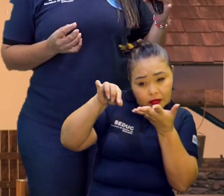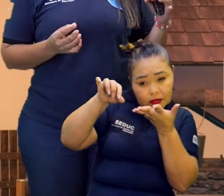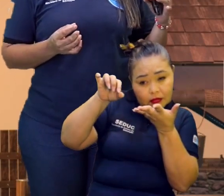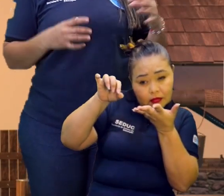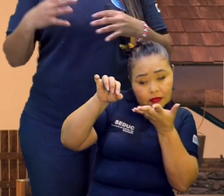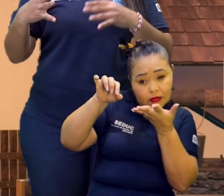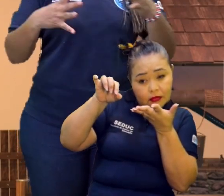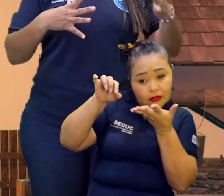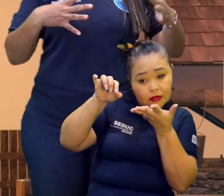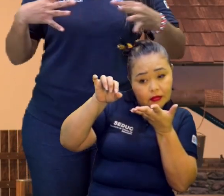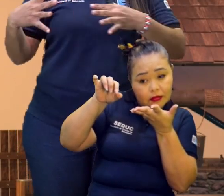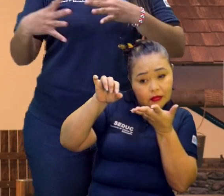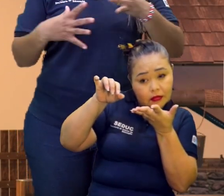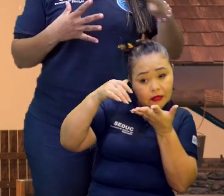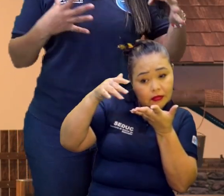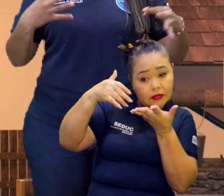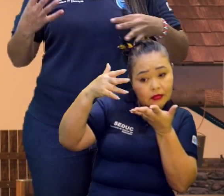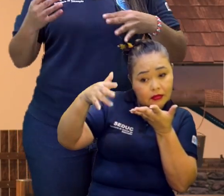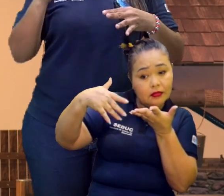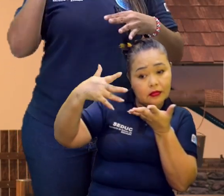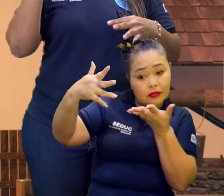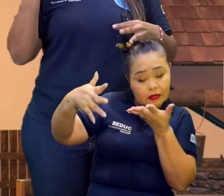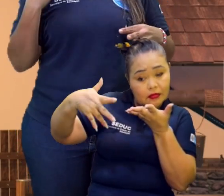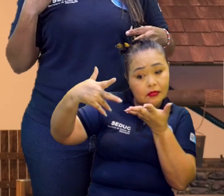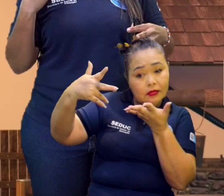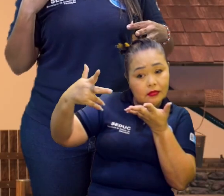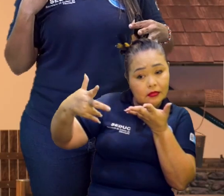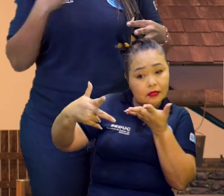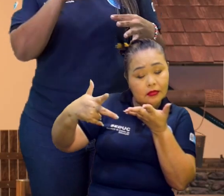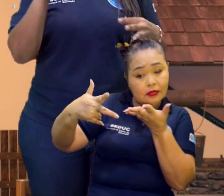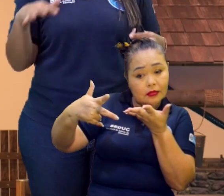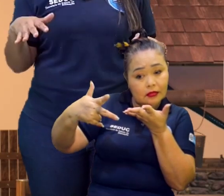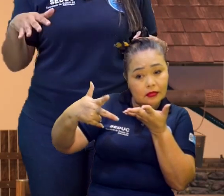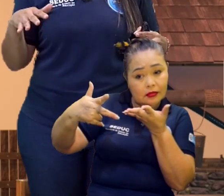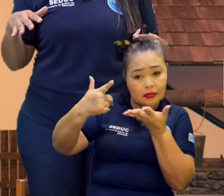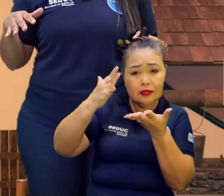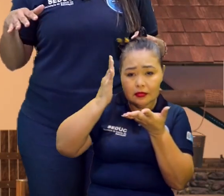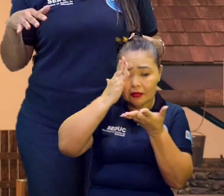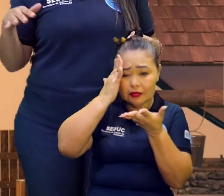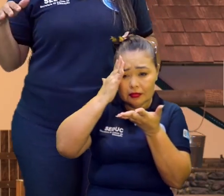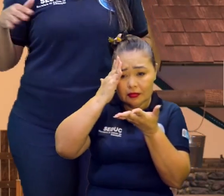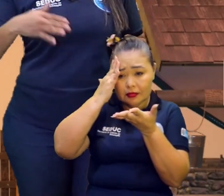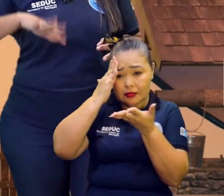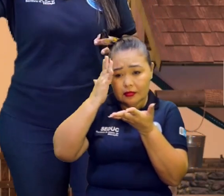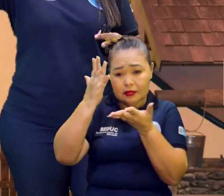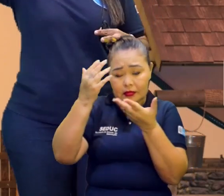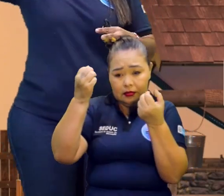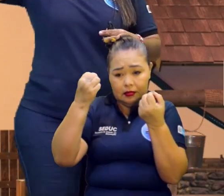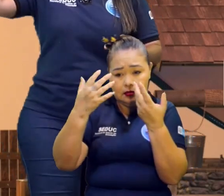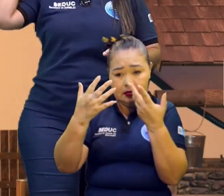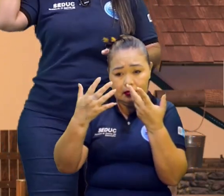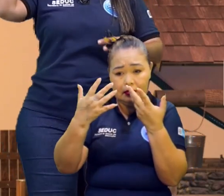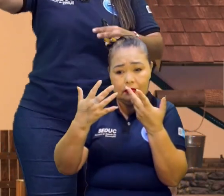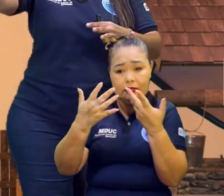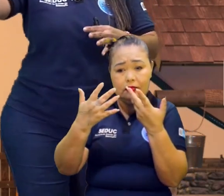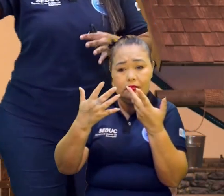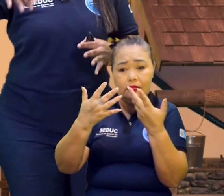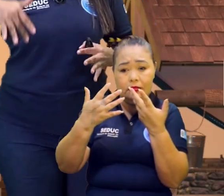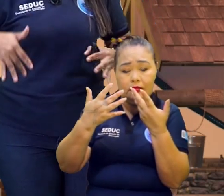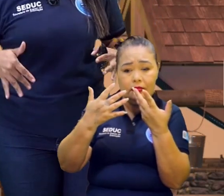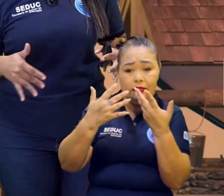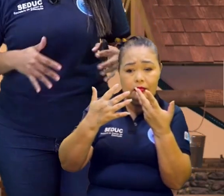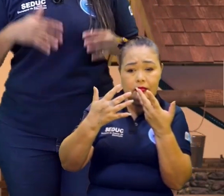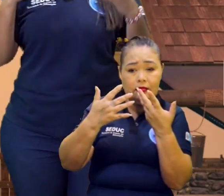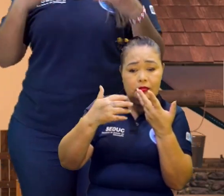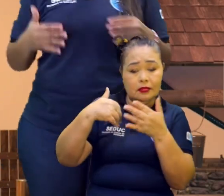né? E aí vai a dinâmica. Vocês estão entendendo o que eu estou querendo dizer? Né? Fui um pouquinho, mas já